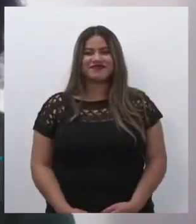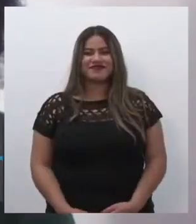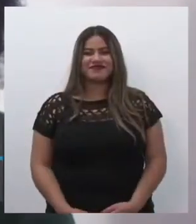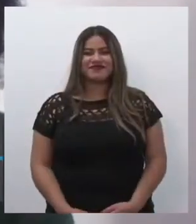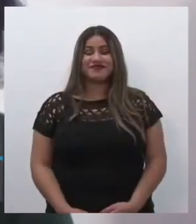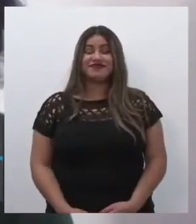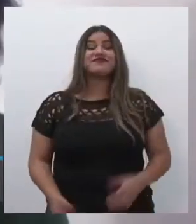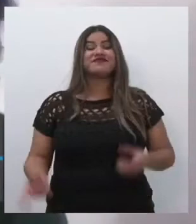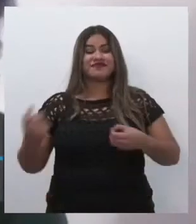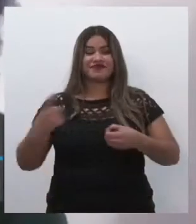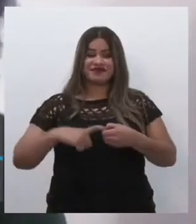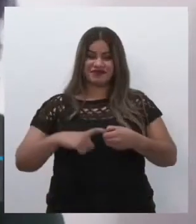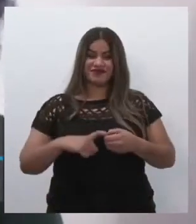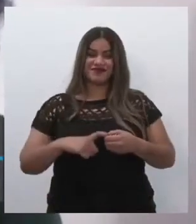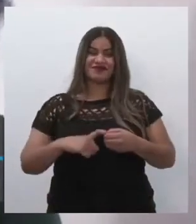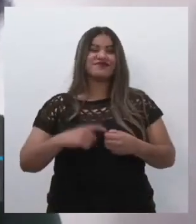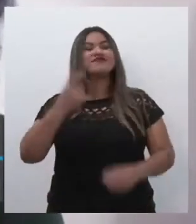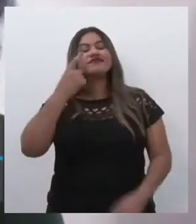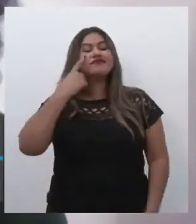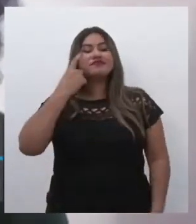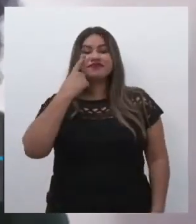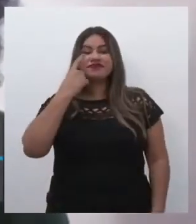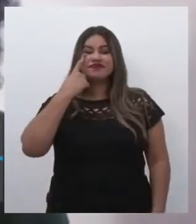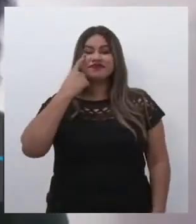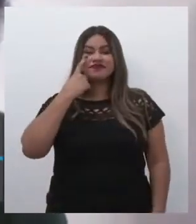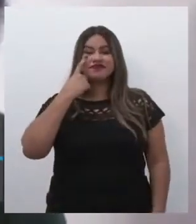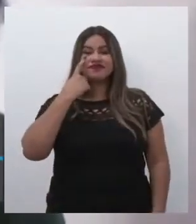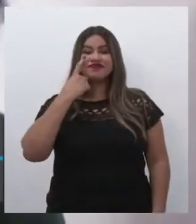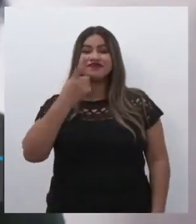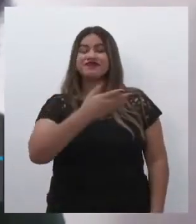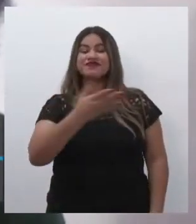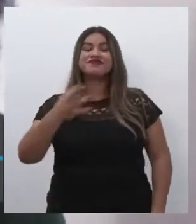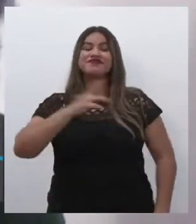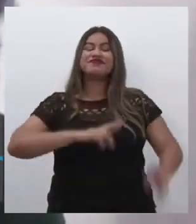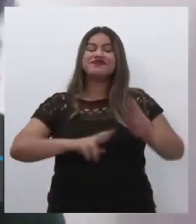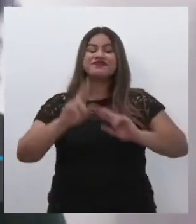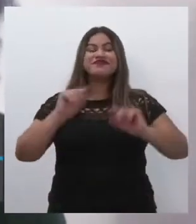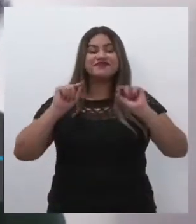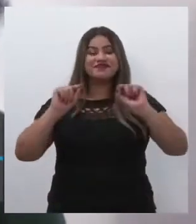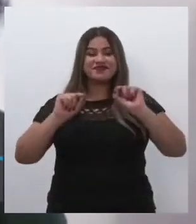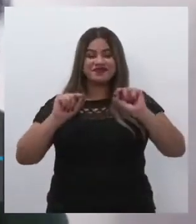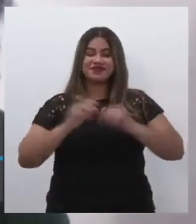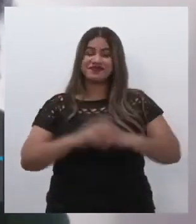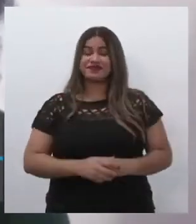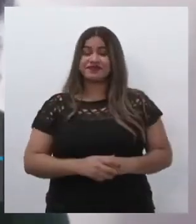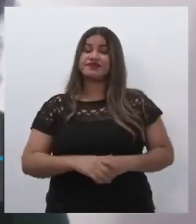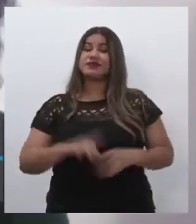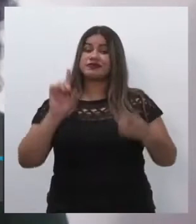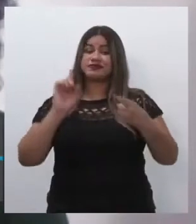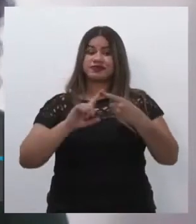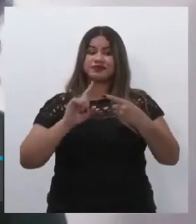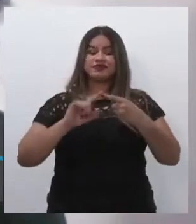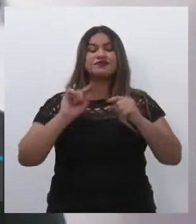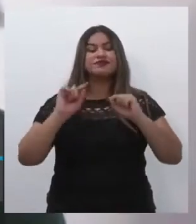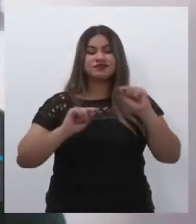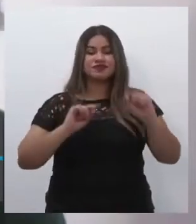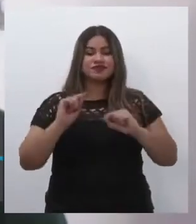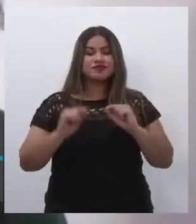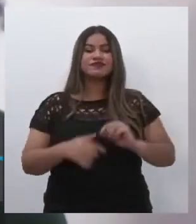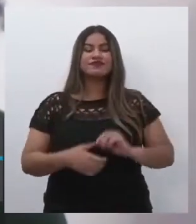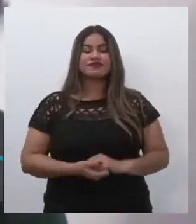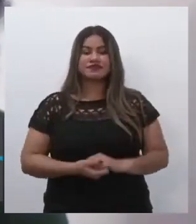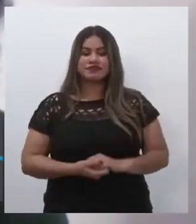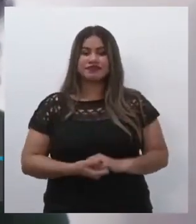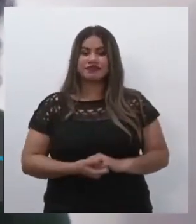Bom, estamos de volta, né? Vamos conferir aí o que vocês estão falando. Então, primeiro de tudo, eu vou